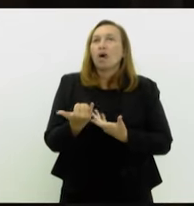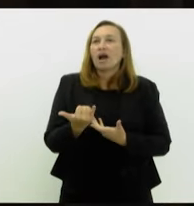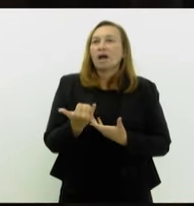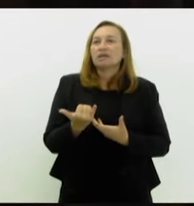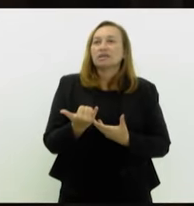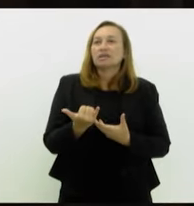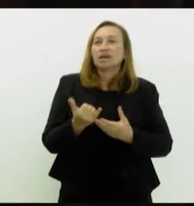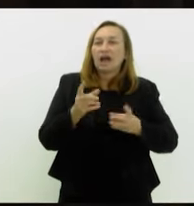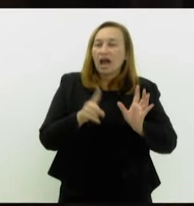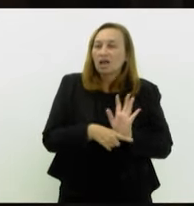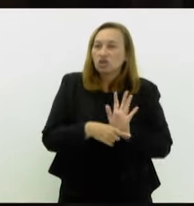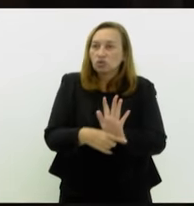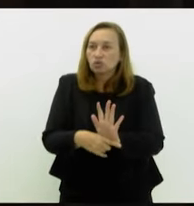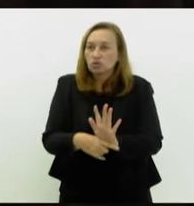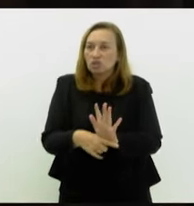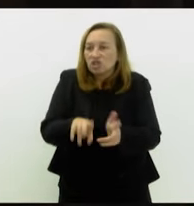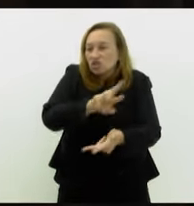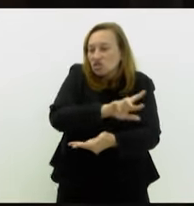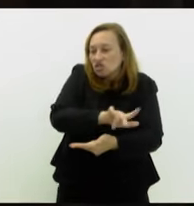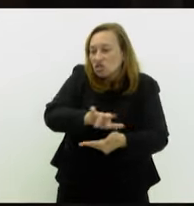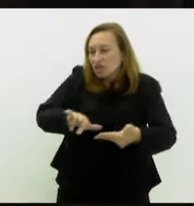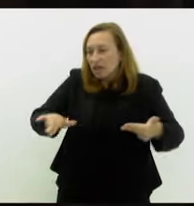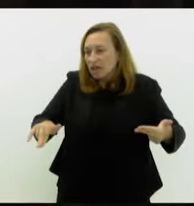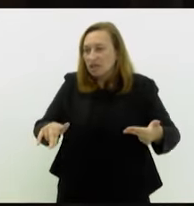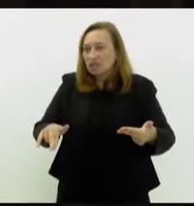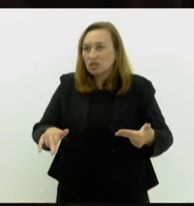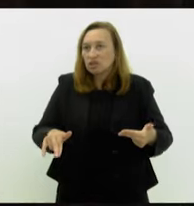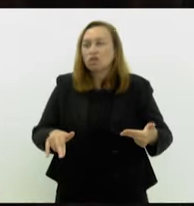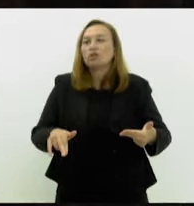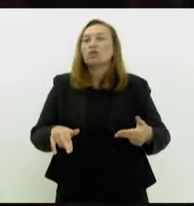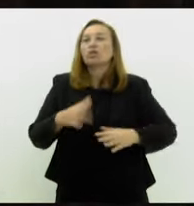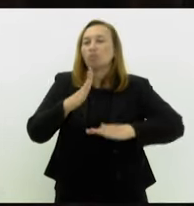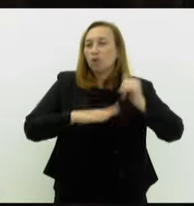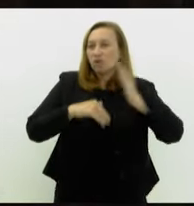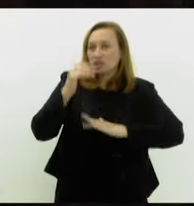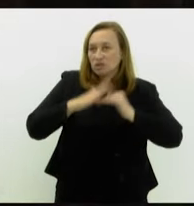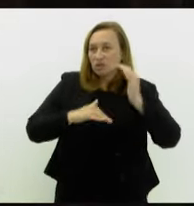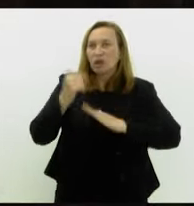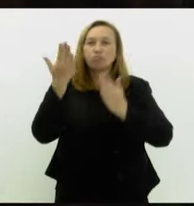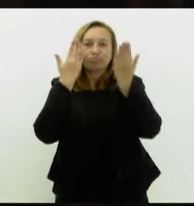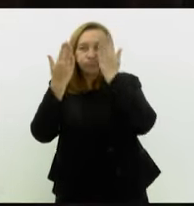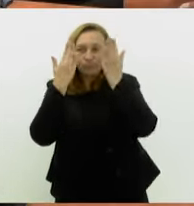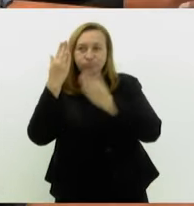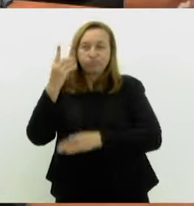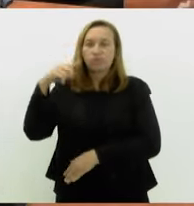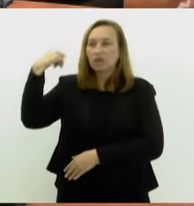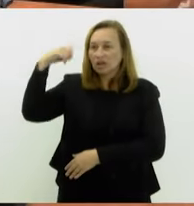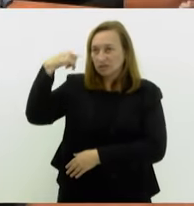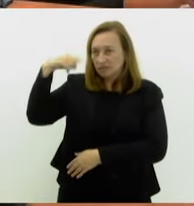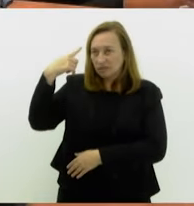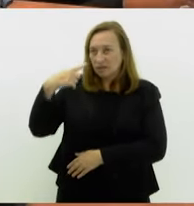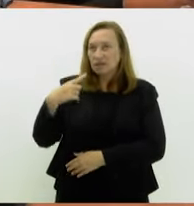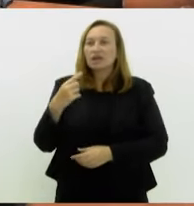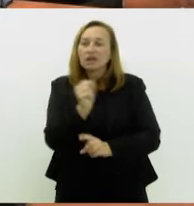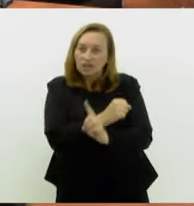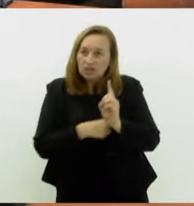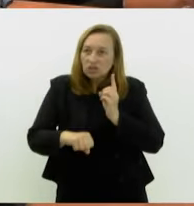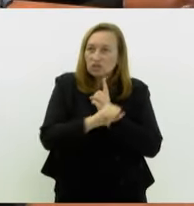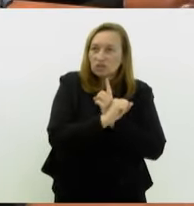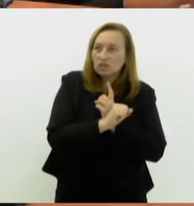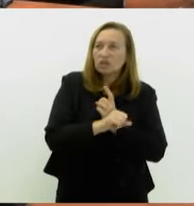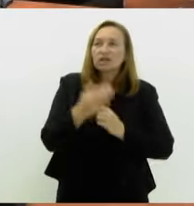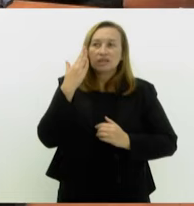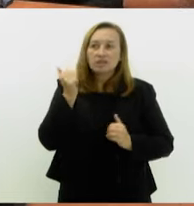seja temos ali advogadas psicólogas e também assistentes sociais porque diante de uma violência dificilmente sabe quais são os